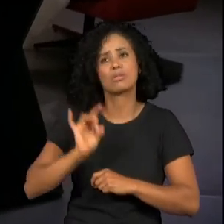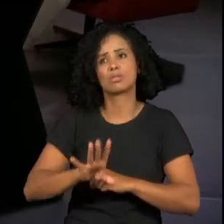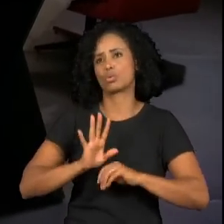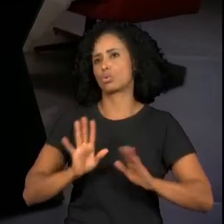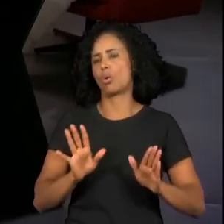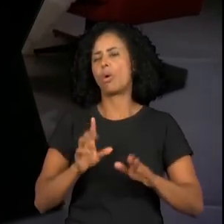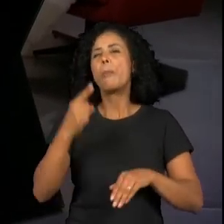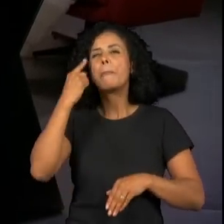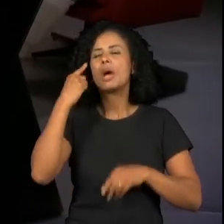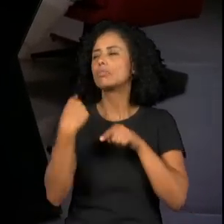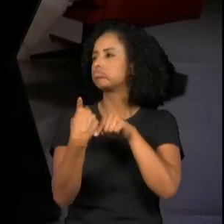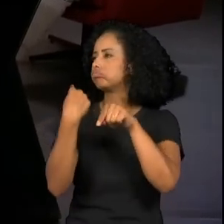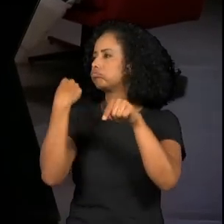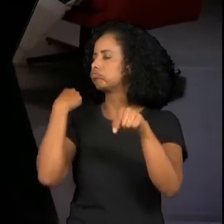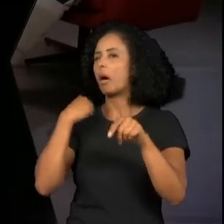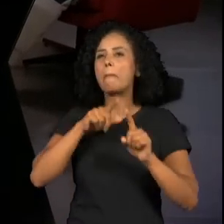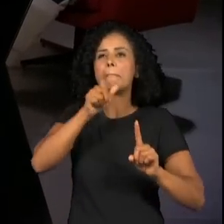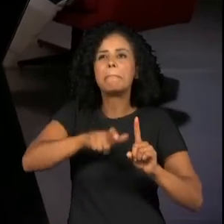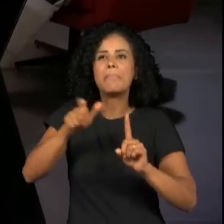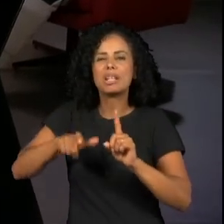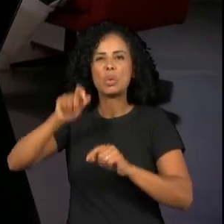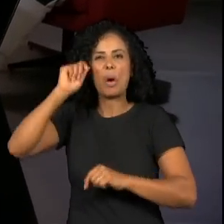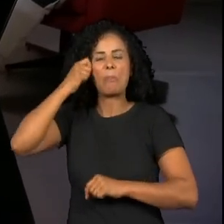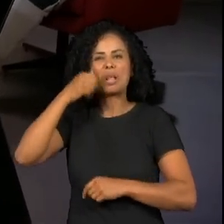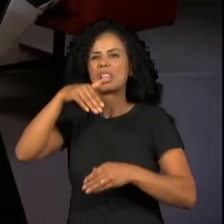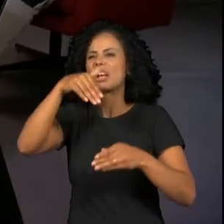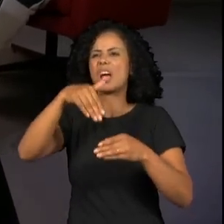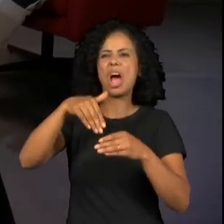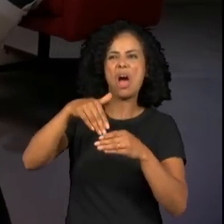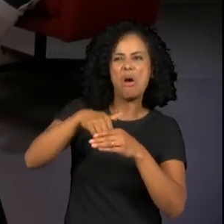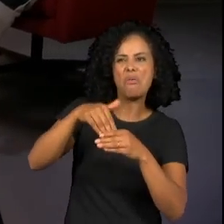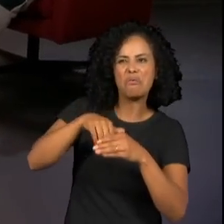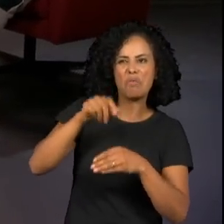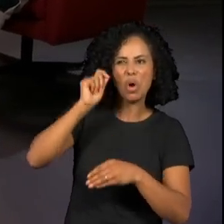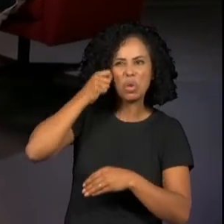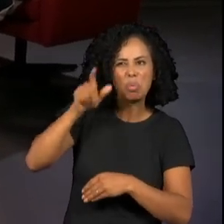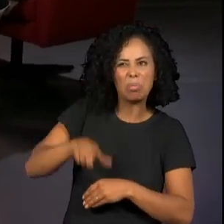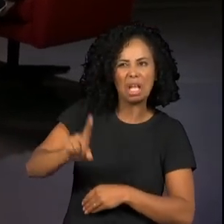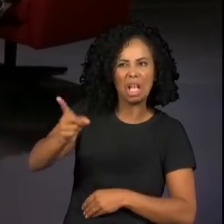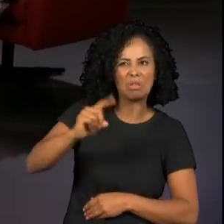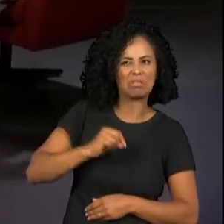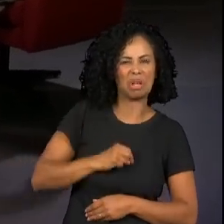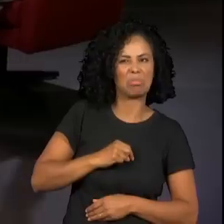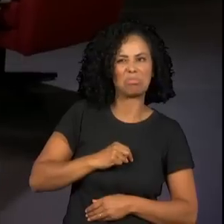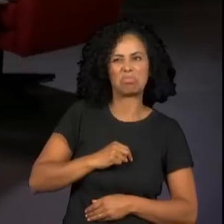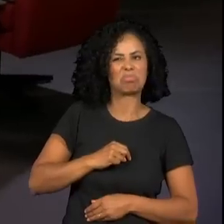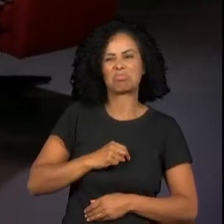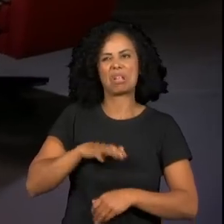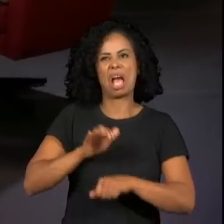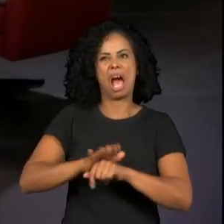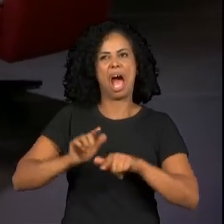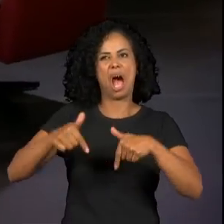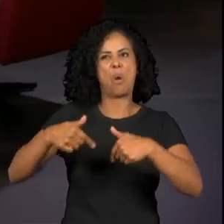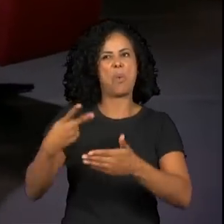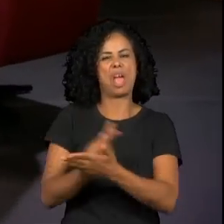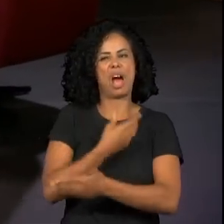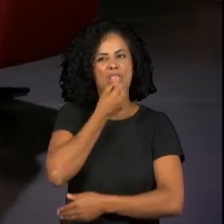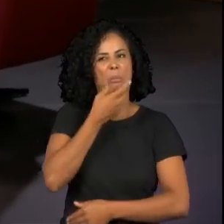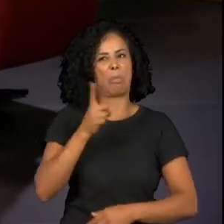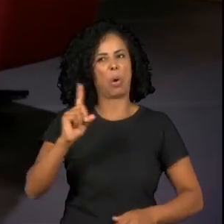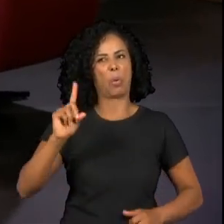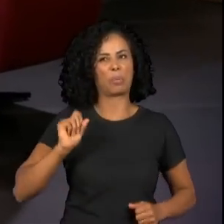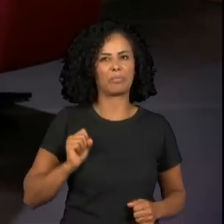atrás, pô, tem muito preto que não vota no preto, porque ele nunca viu outro preto gerenciando alguma parada. Então ele acha que ele não é um bom gestor. Me